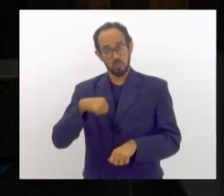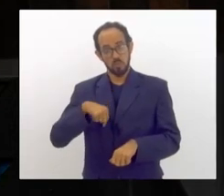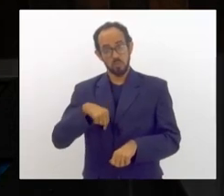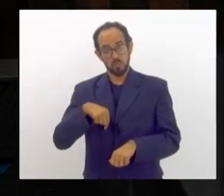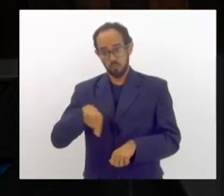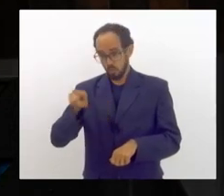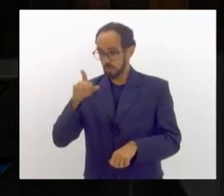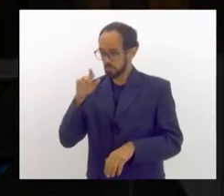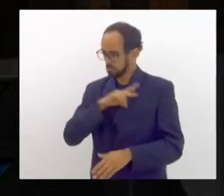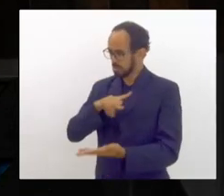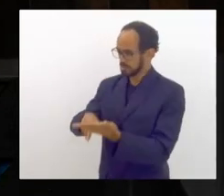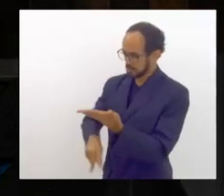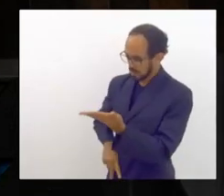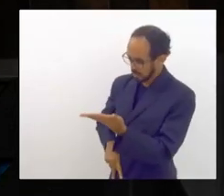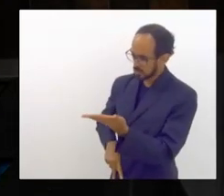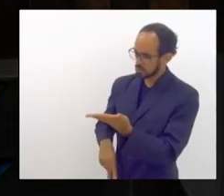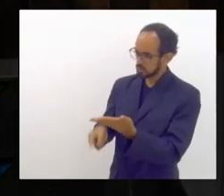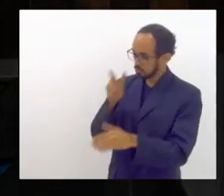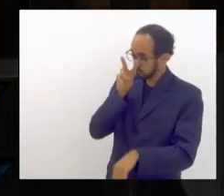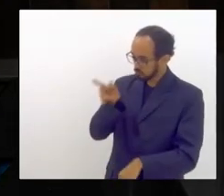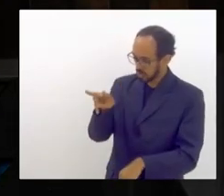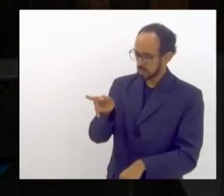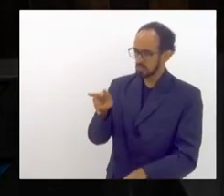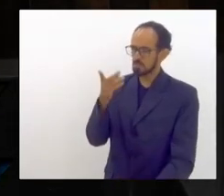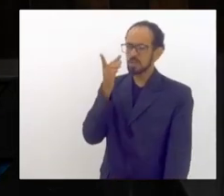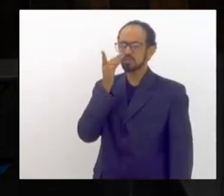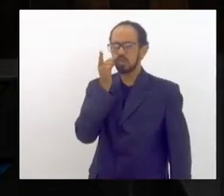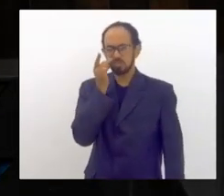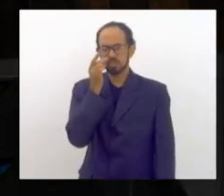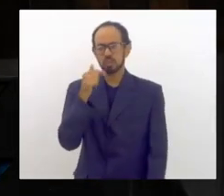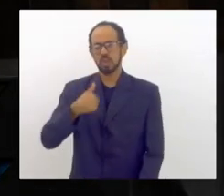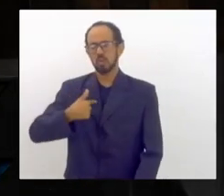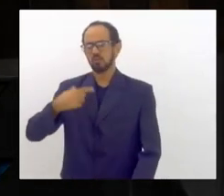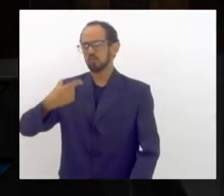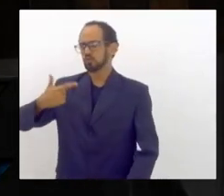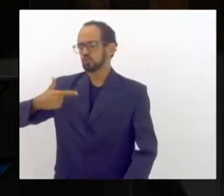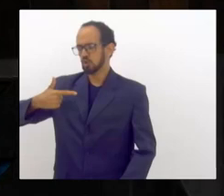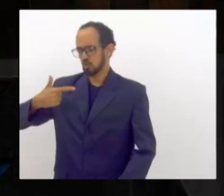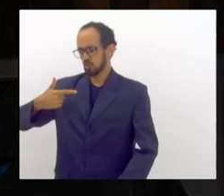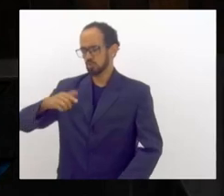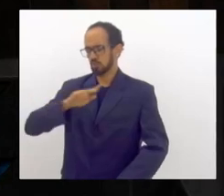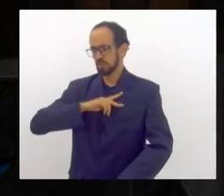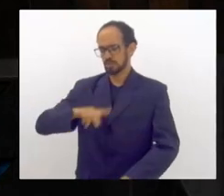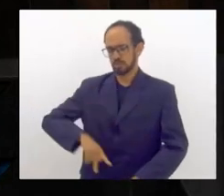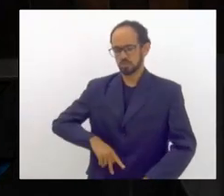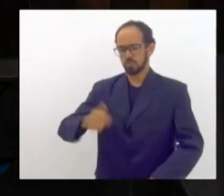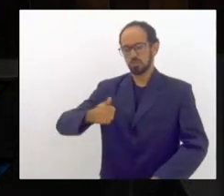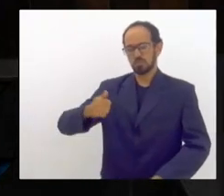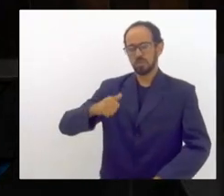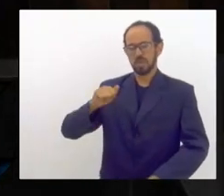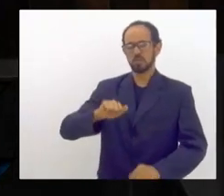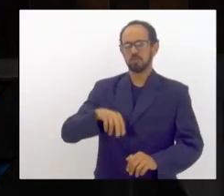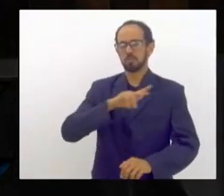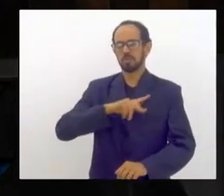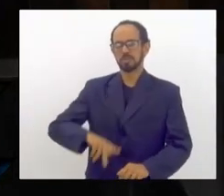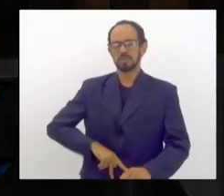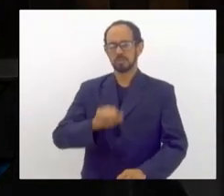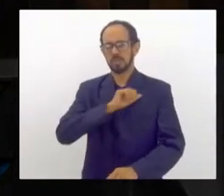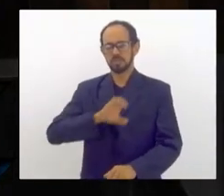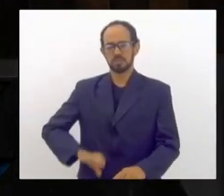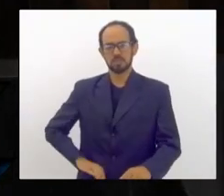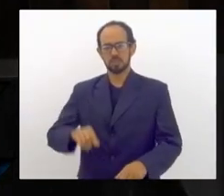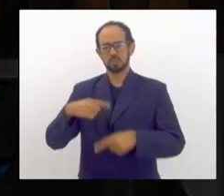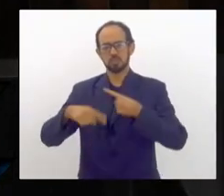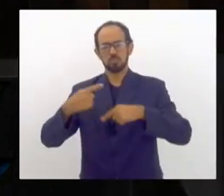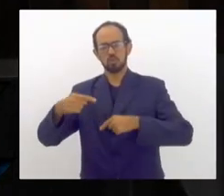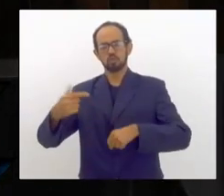presidente, a possibilidade de assistir. Eu fui o segundo deputado, o presidente André Ciliano foi o primeiro a chegar, eu fui o segundo, o deputado Anderson Moraes,